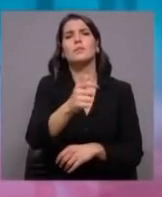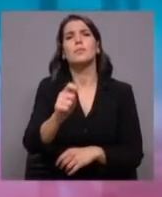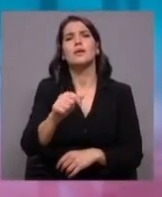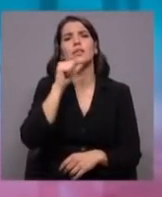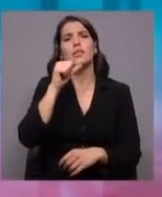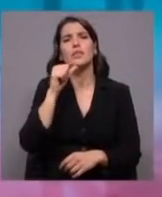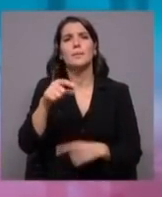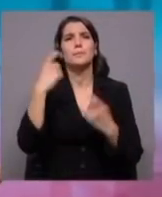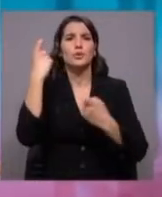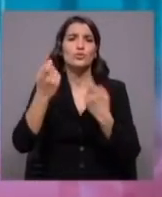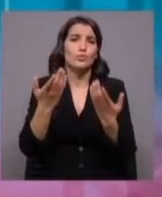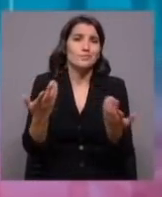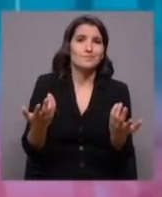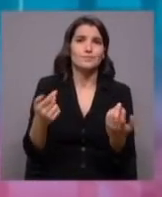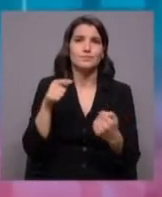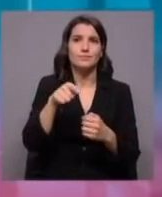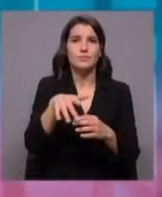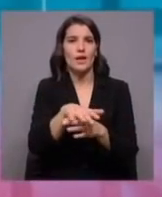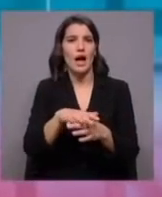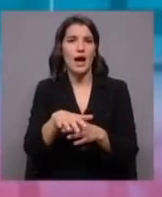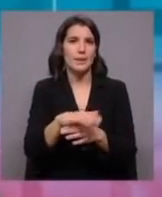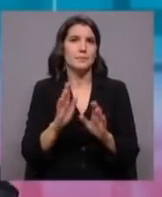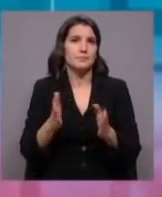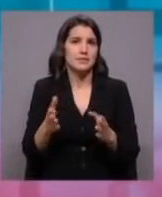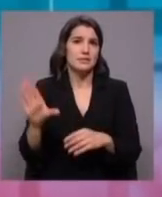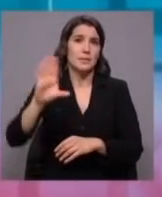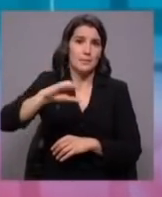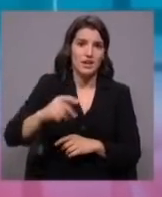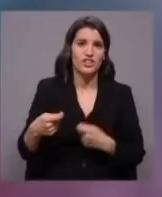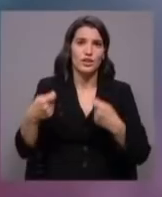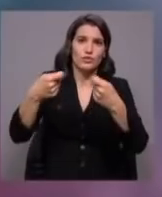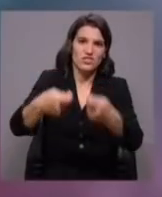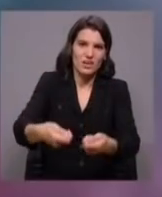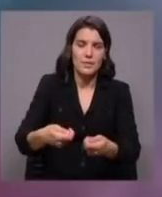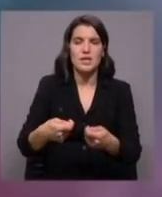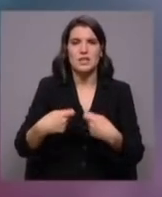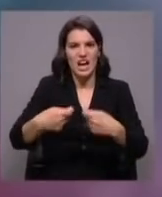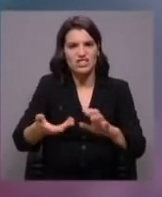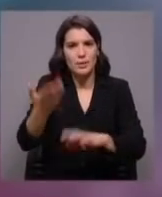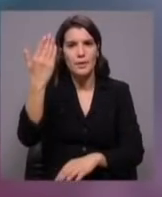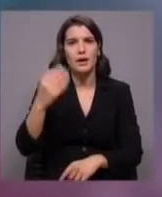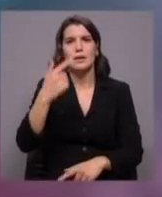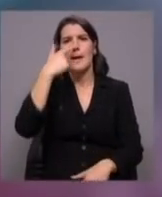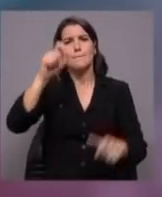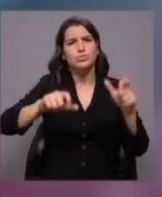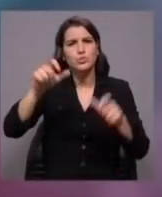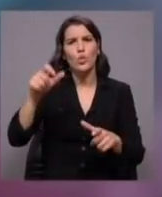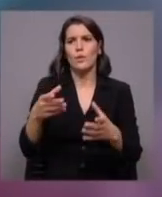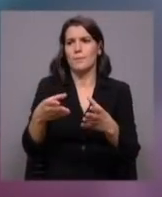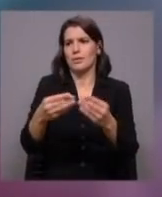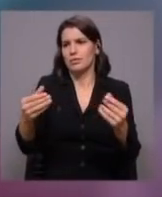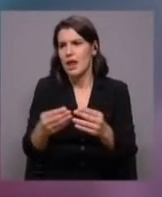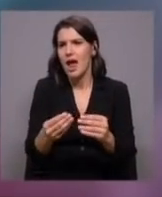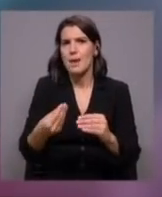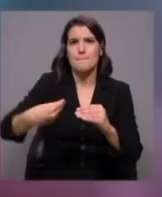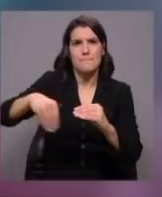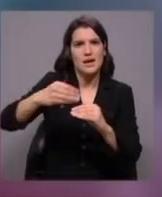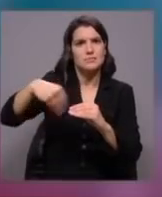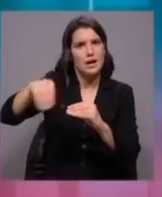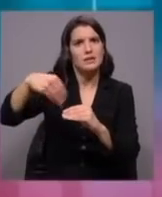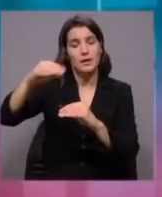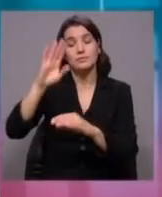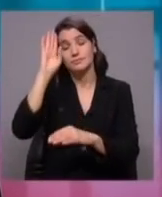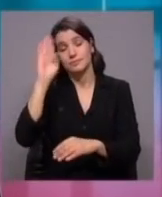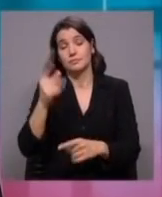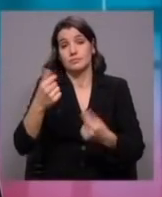que nesta área precisávamos de mais investimento, mais meios humanos, recursos humanos e materiais, o que custa, obviamente, sabemos,